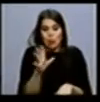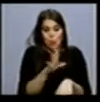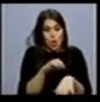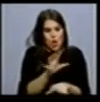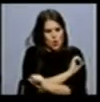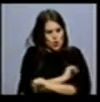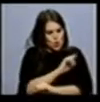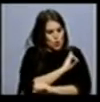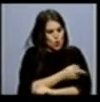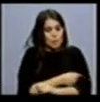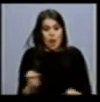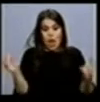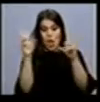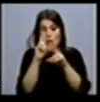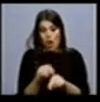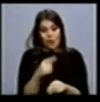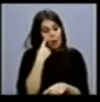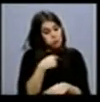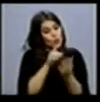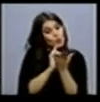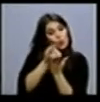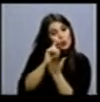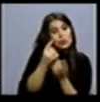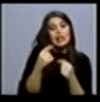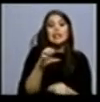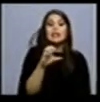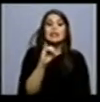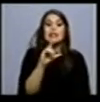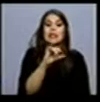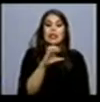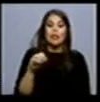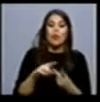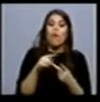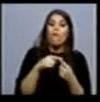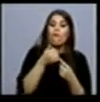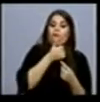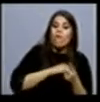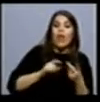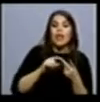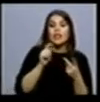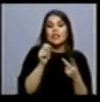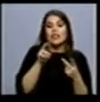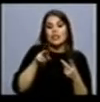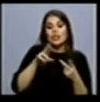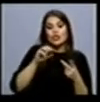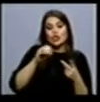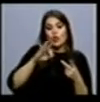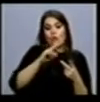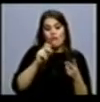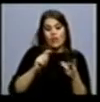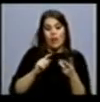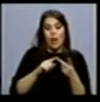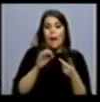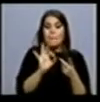supernova. E então aquilo mostra um mapa em que nós temos o sílico a vermelho, o enxofre a amarelo, o cálcio a verde e